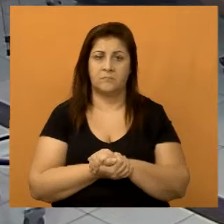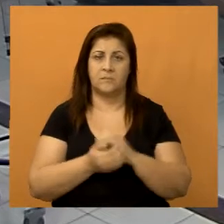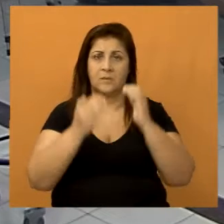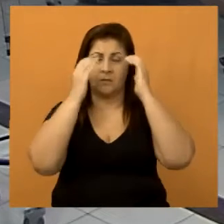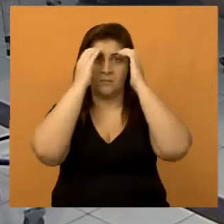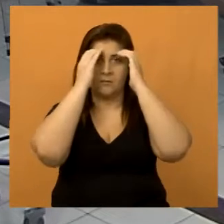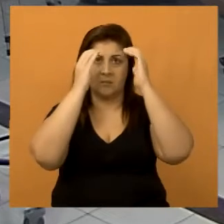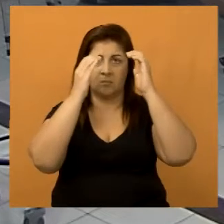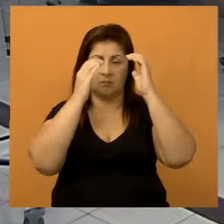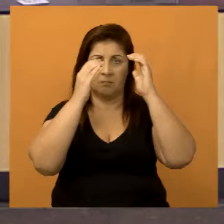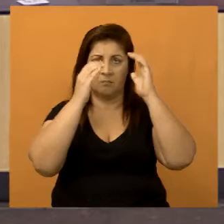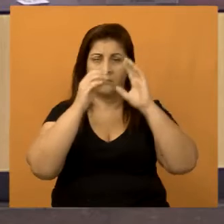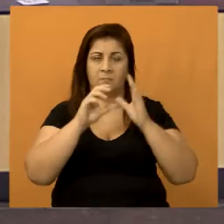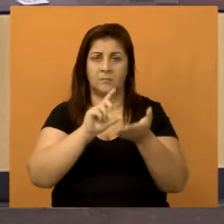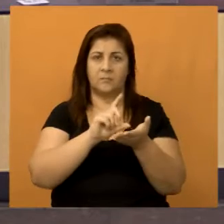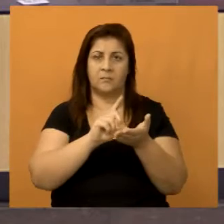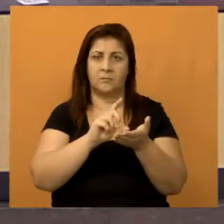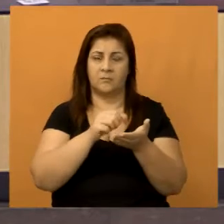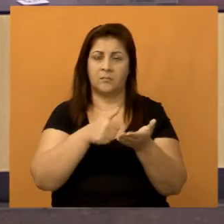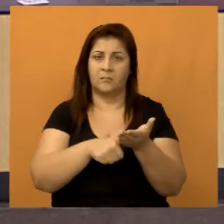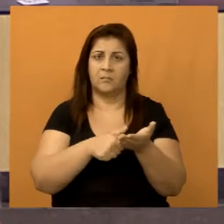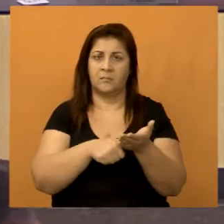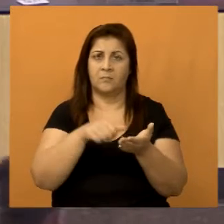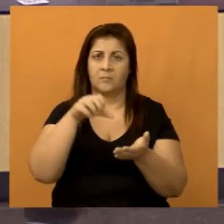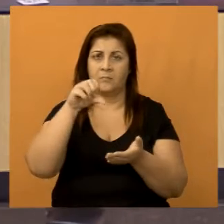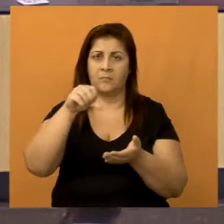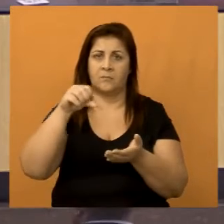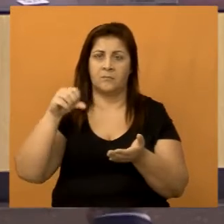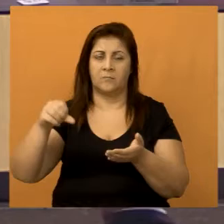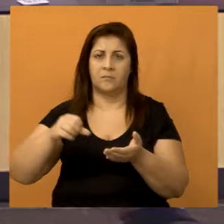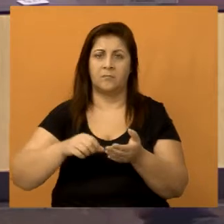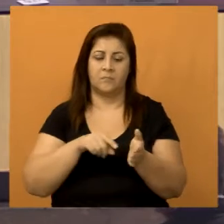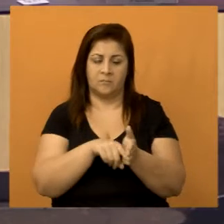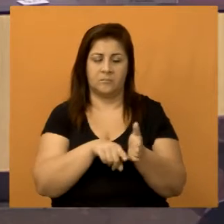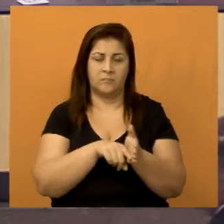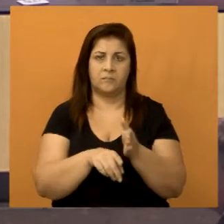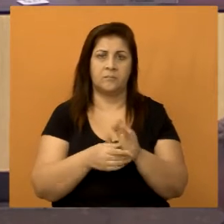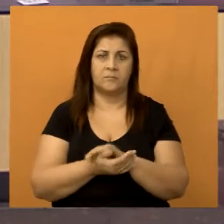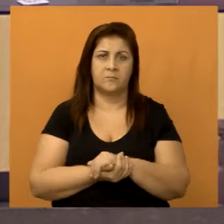ofício 99 da CPI de investigações. Ok?